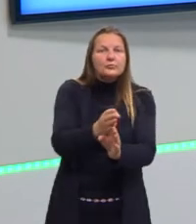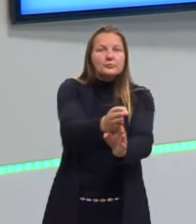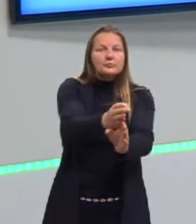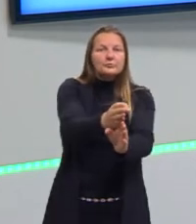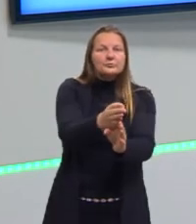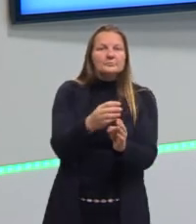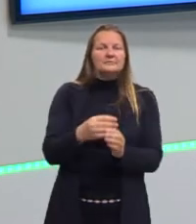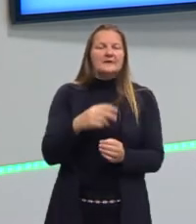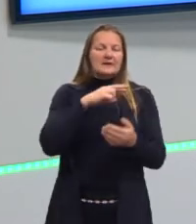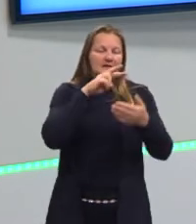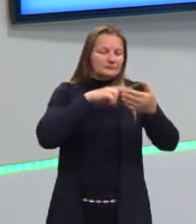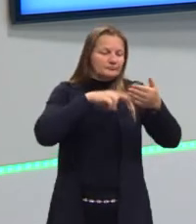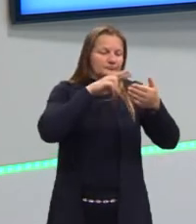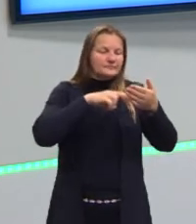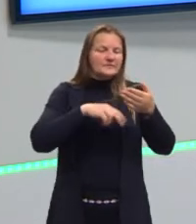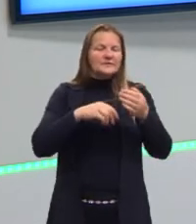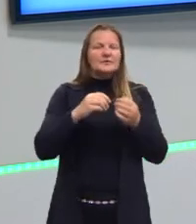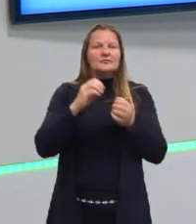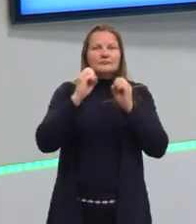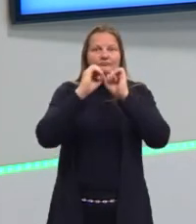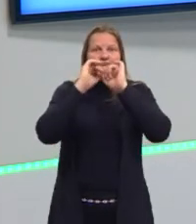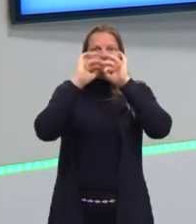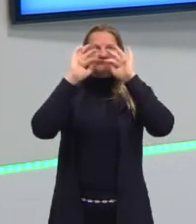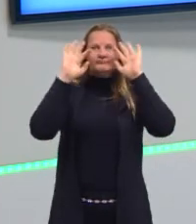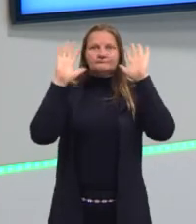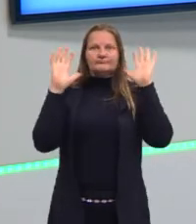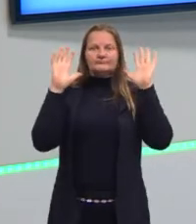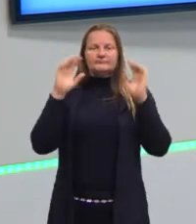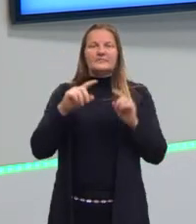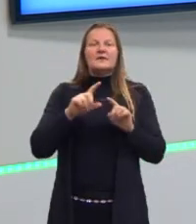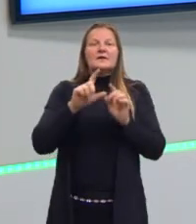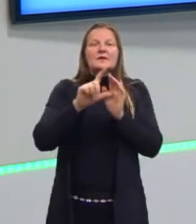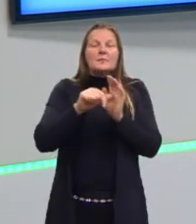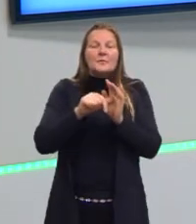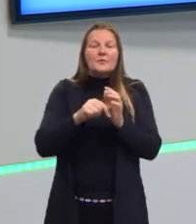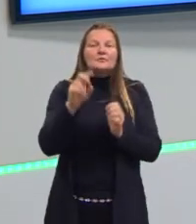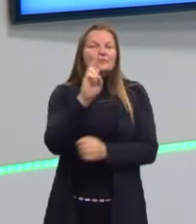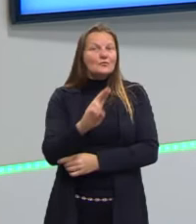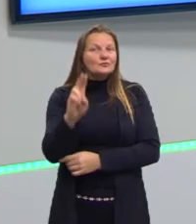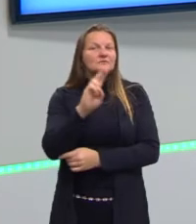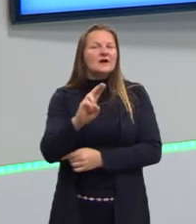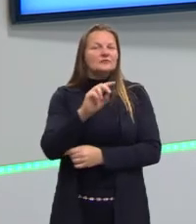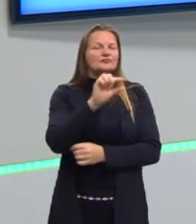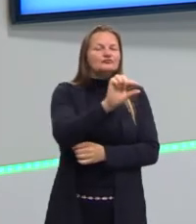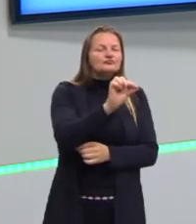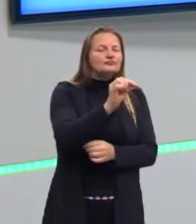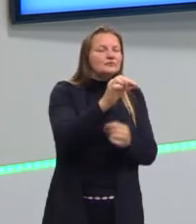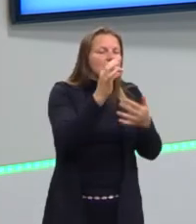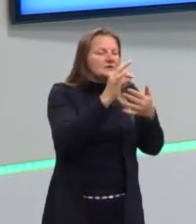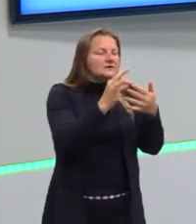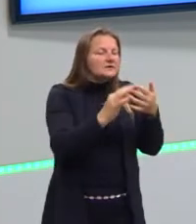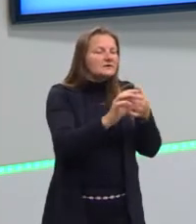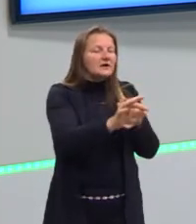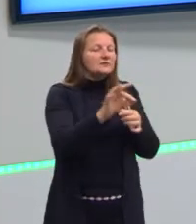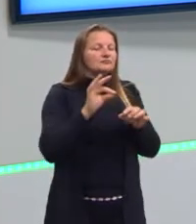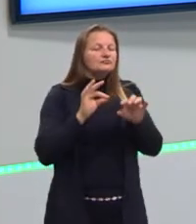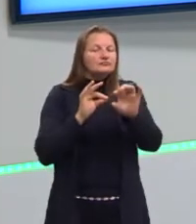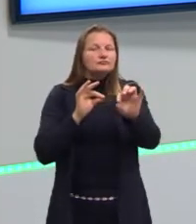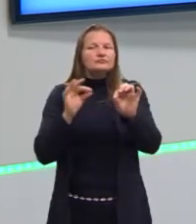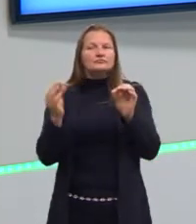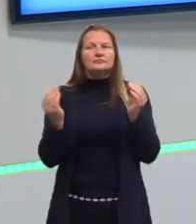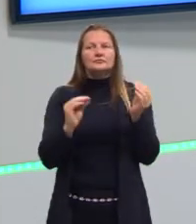para ser lido interpretado e usado sim só que aí a gente tem né